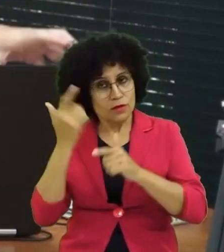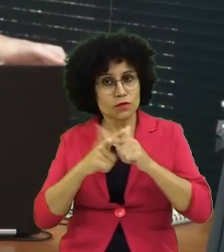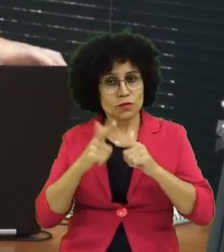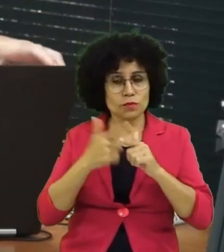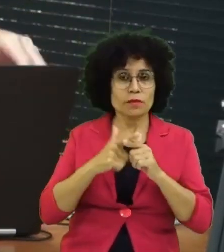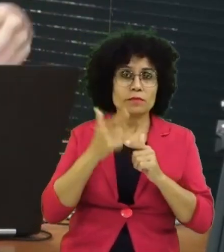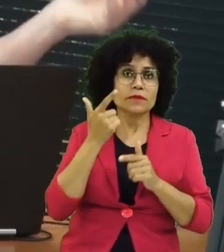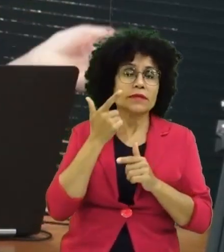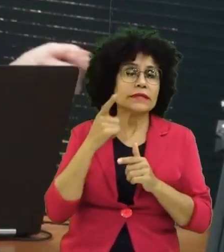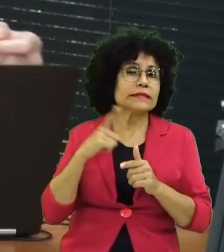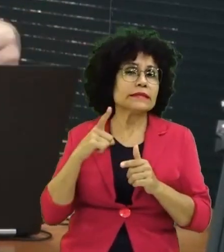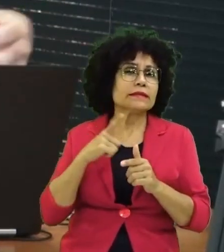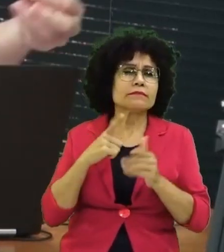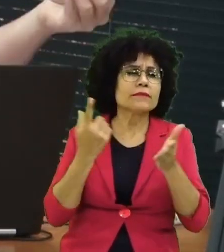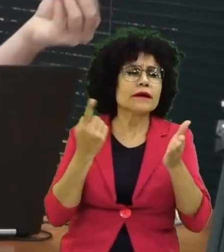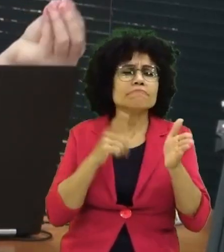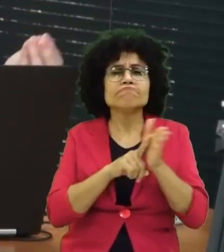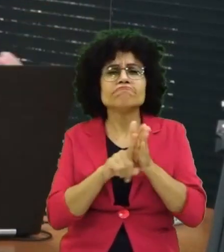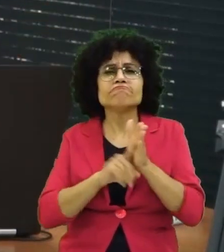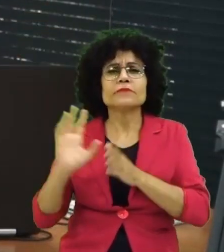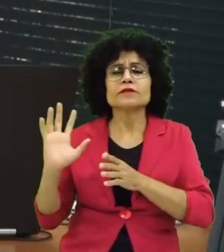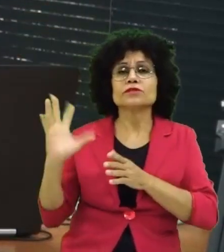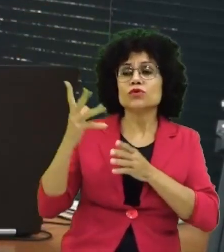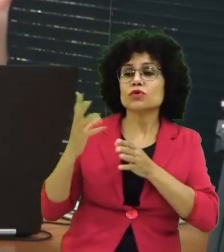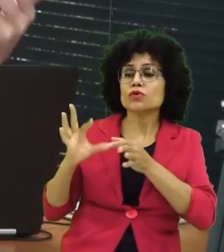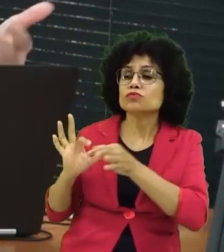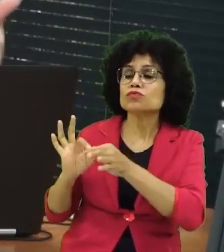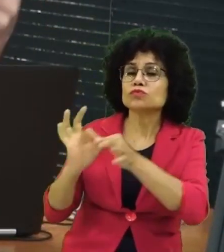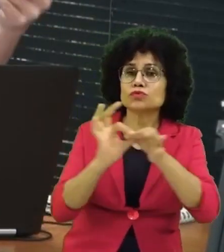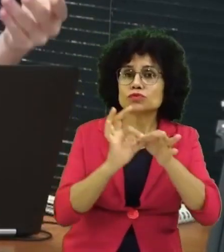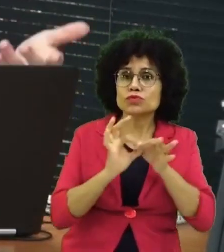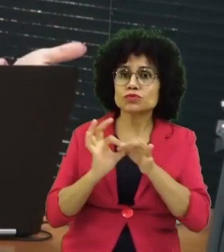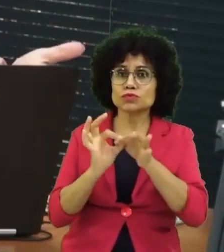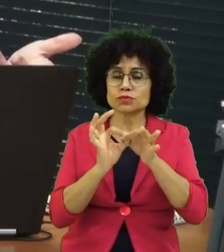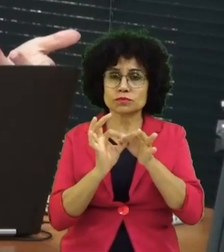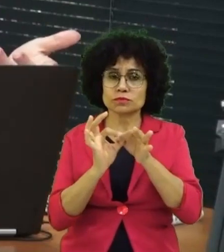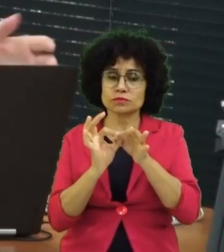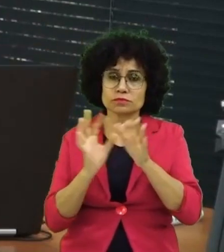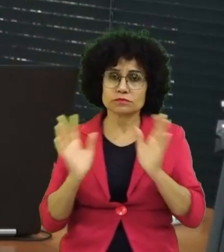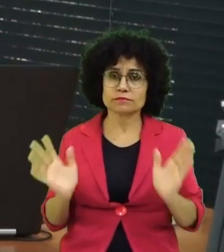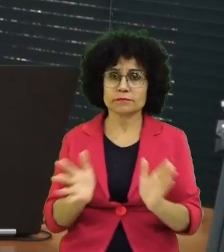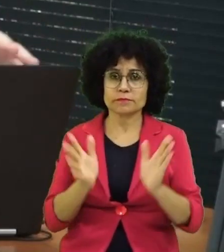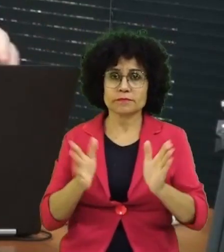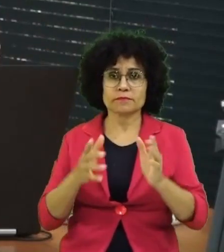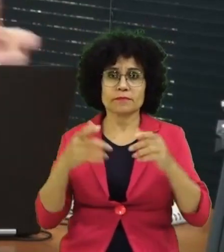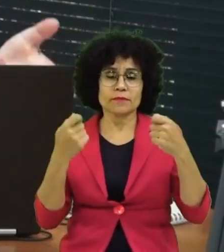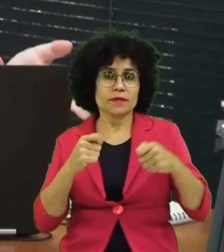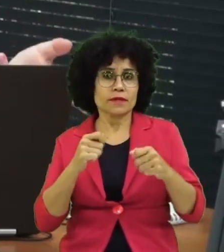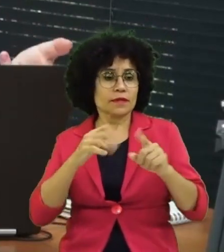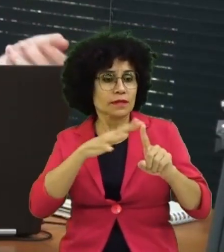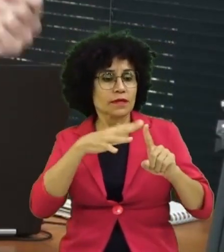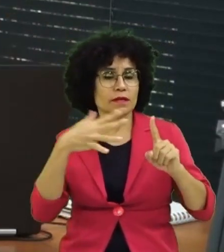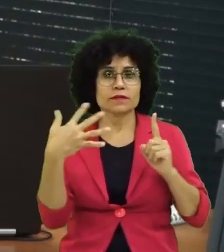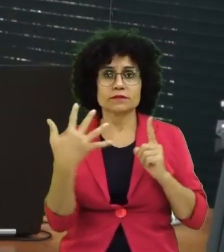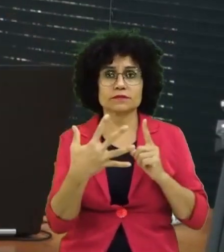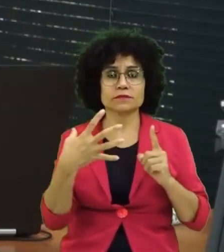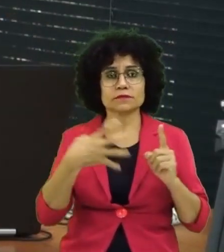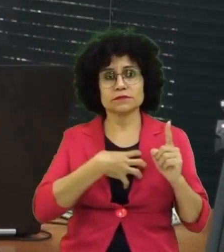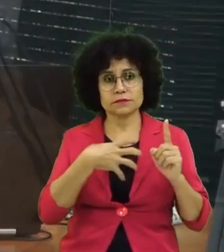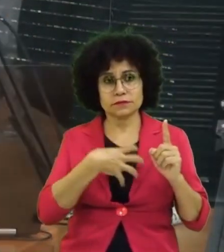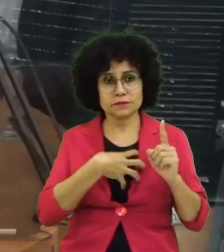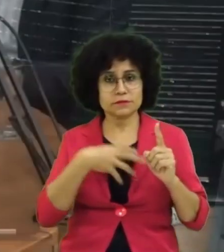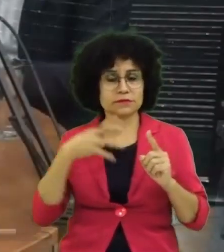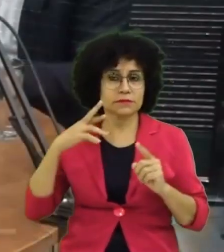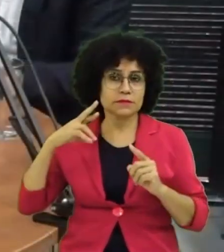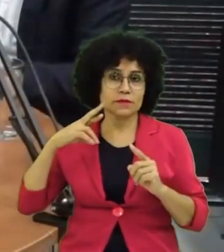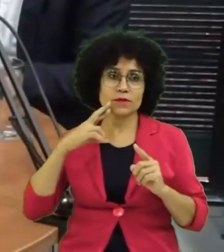buscar soluções conjuntas, né? Como o senhor disse, tomando essa frente, essa iniciativa, para que realmente a sociedade sinta os resultados. Aqui o Ministério